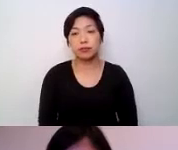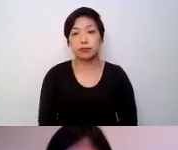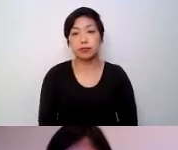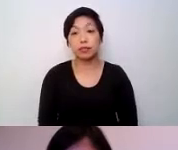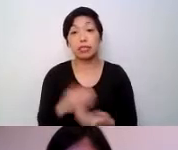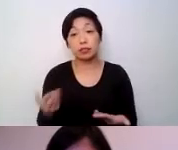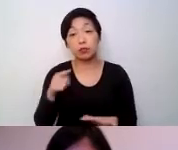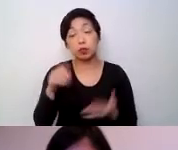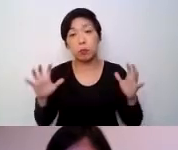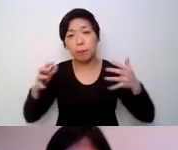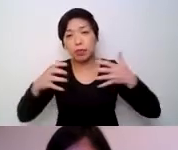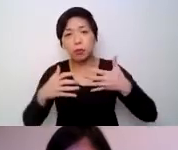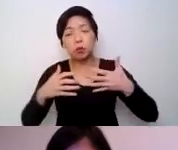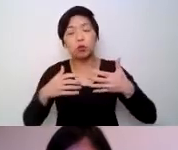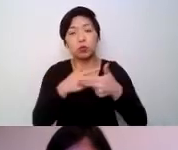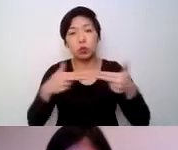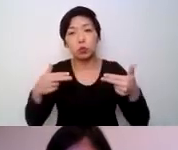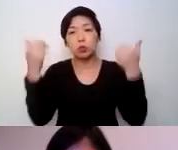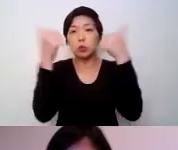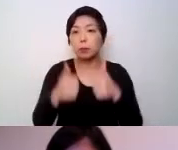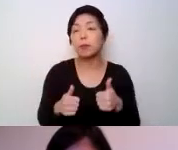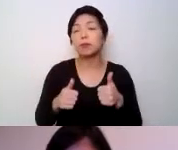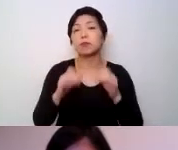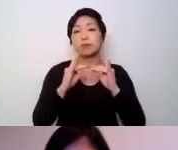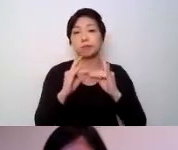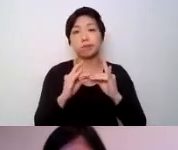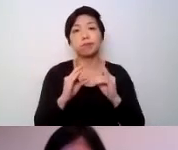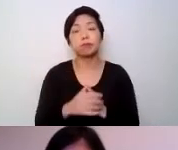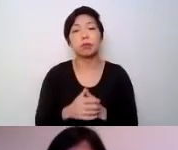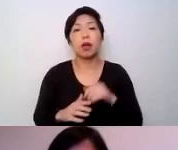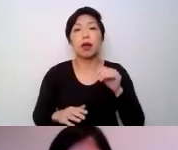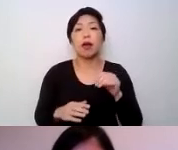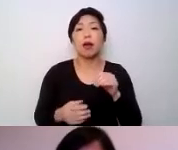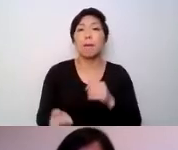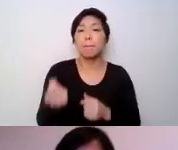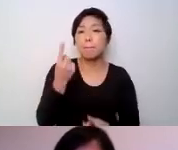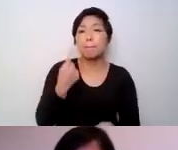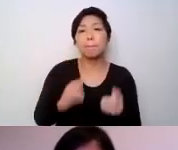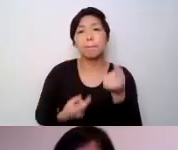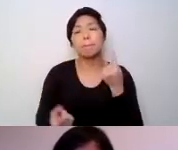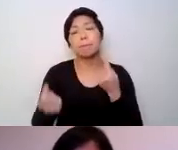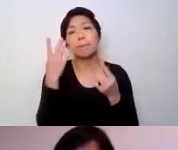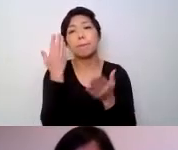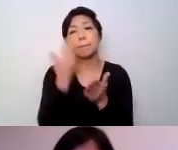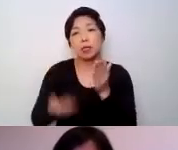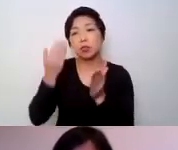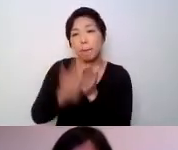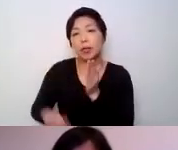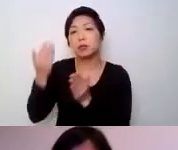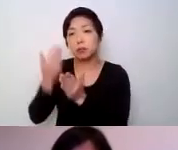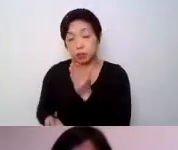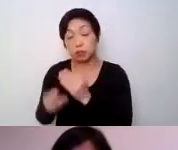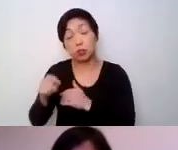patrimônio cemiterial que a gente tem ele vem sendo perdido aos poucos e aí eu já emendo na segunda questão que é a respeito